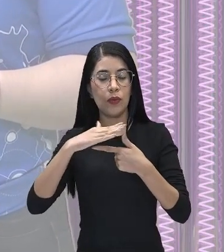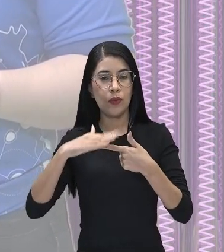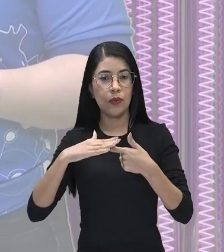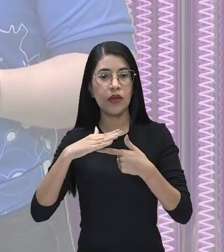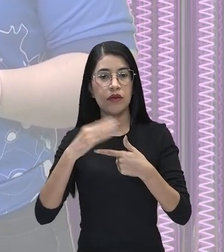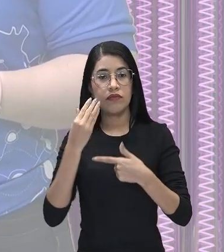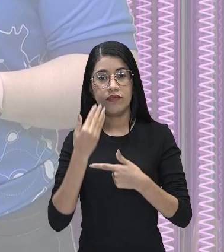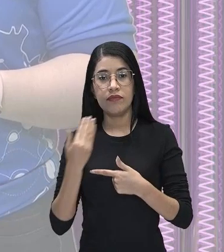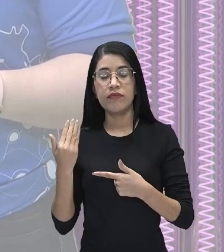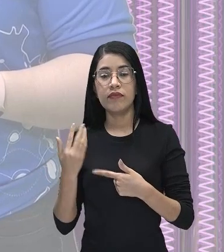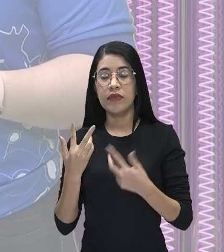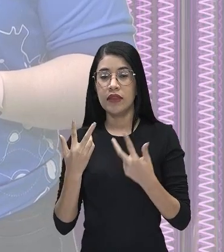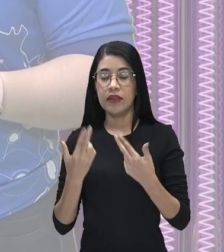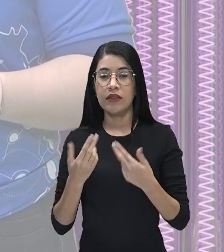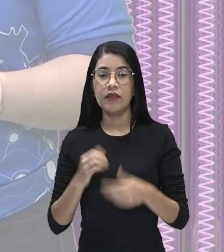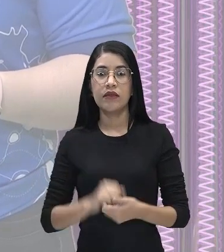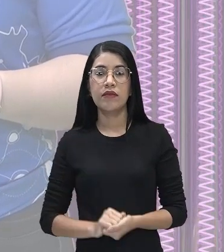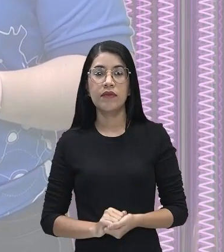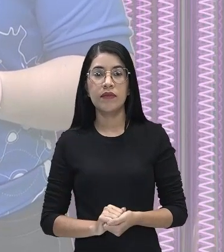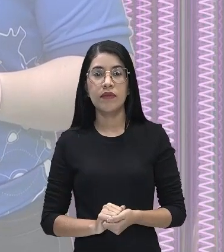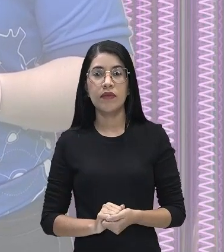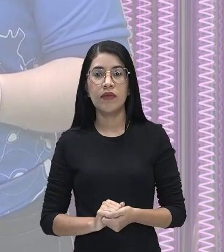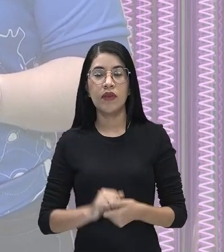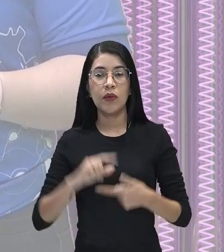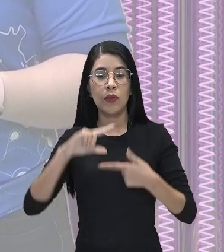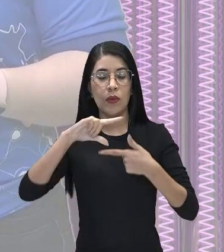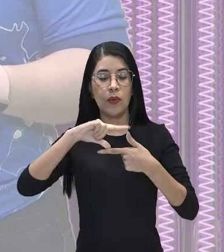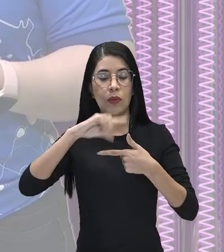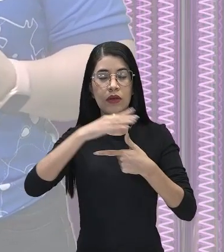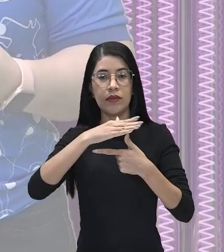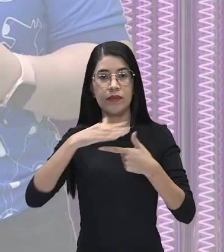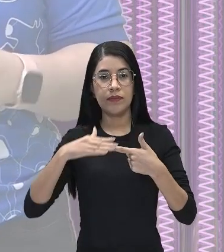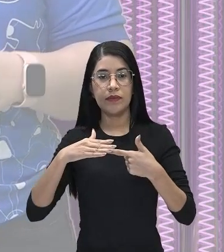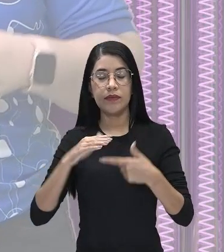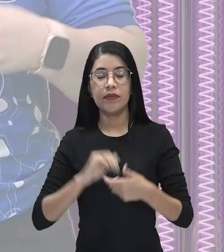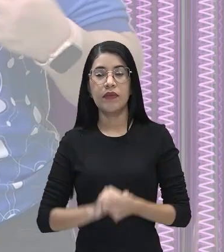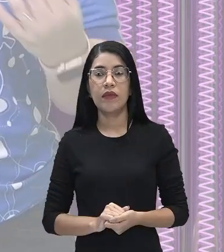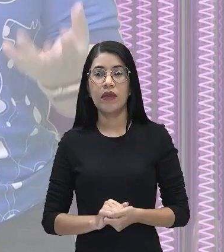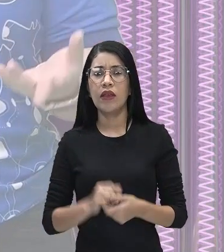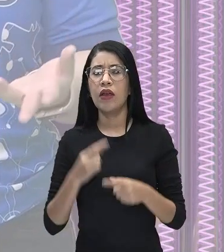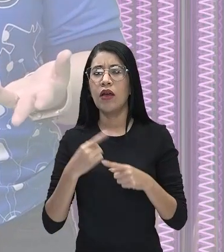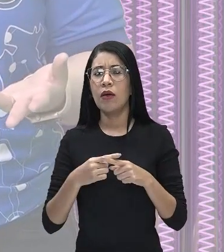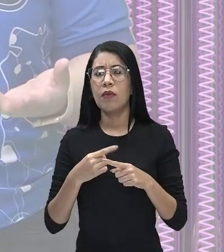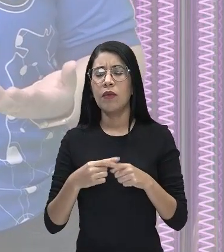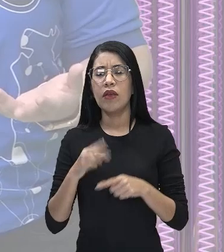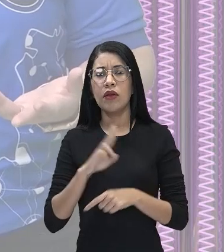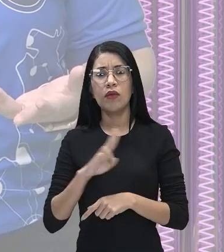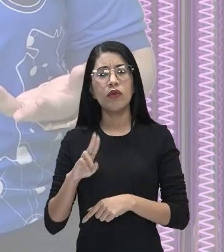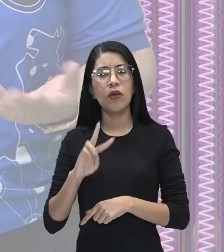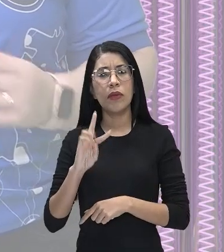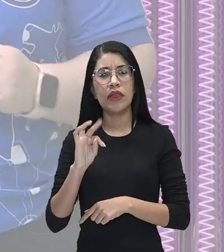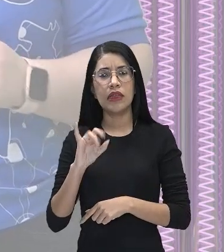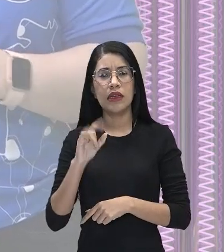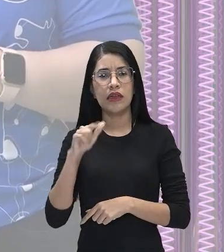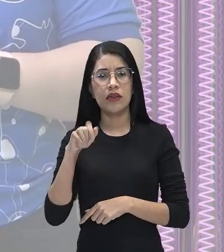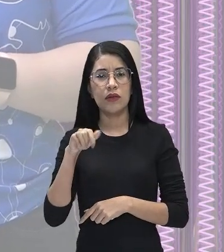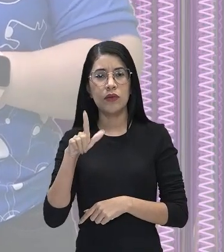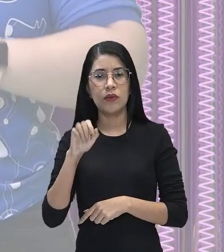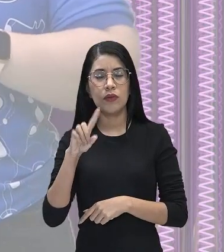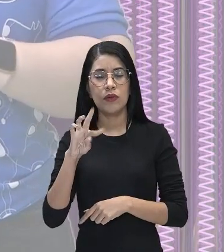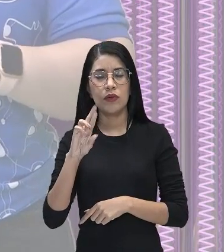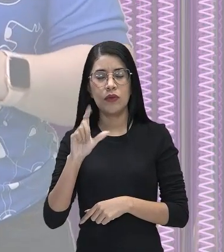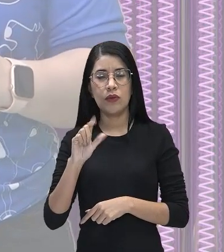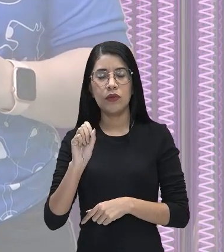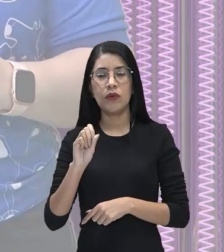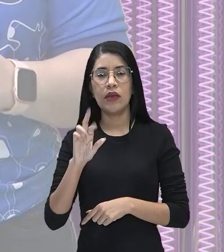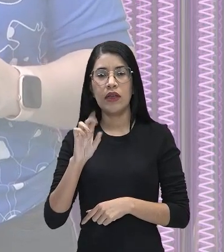este daqui, que é chamado de triângulo retângulo. Por que que ele é chamado de triângulo retângulo?